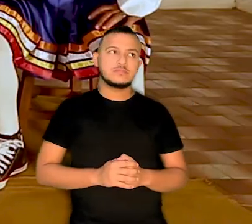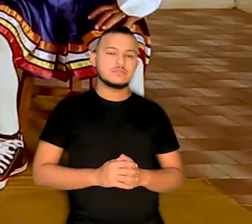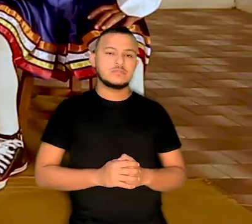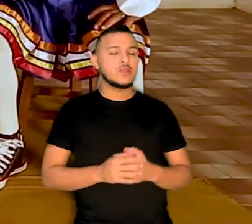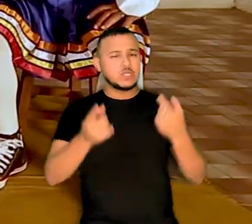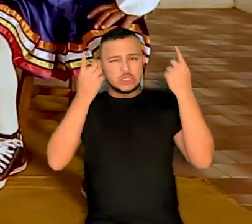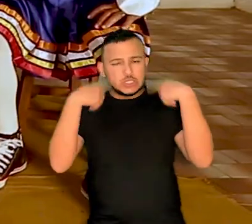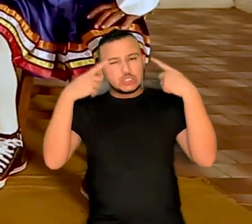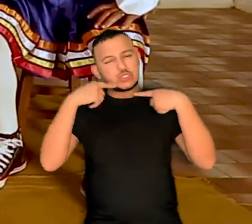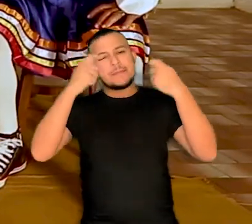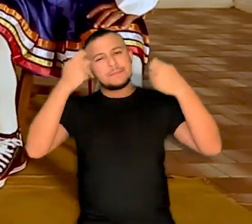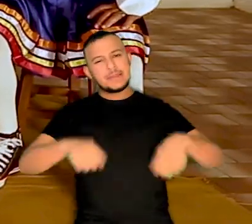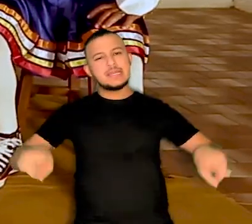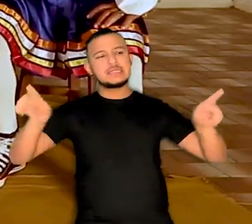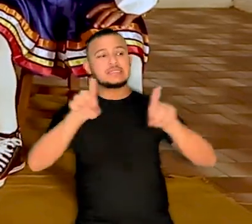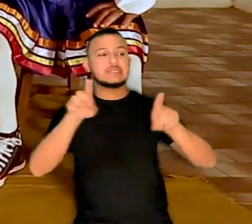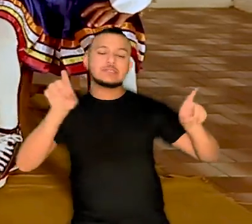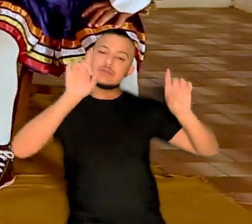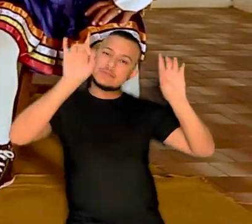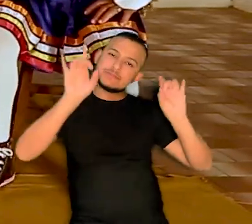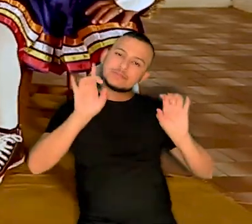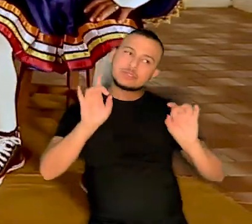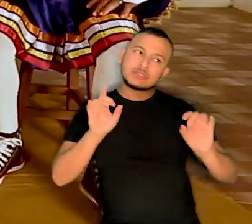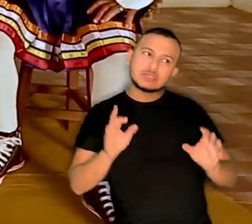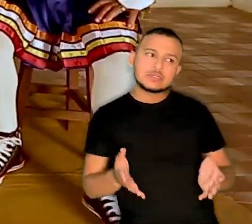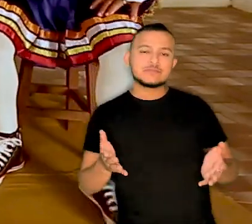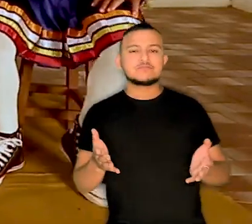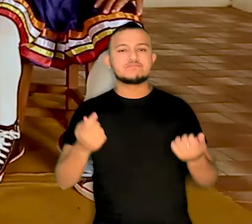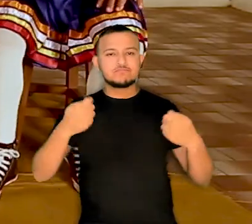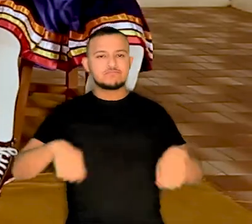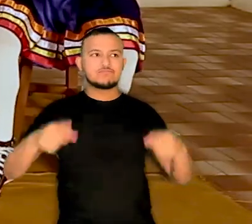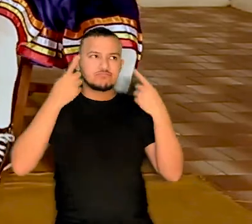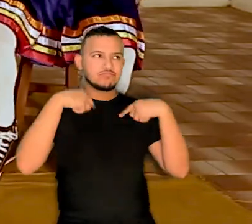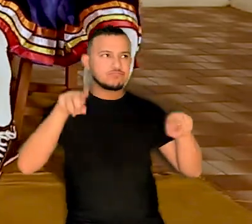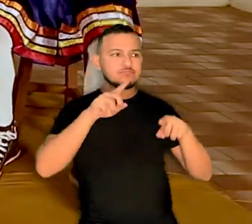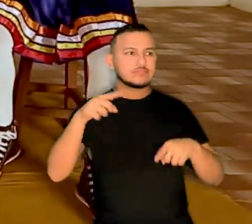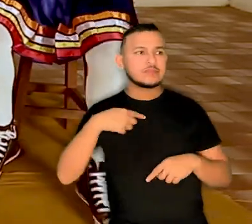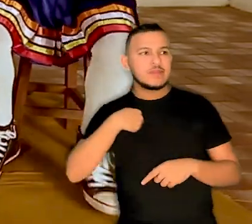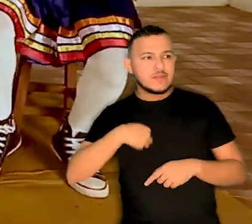Não chore, donzela querida, não fique pensando que eu vou me